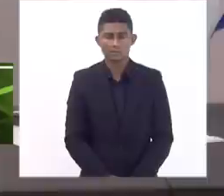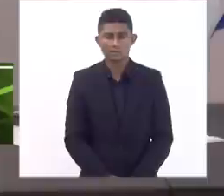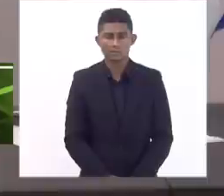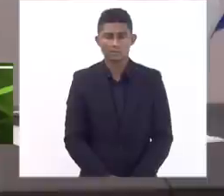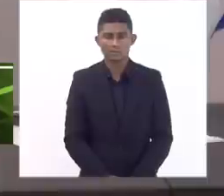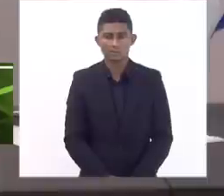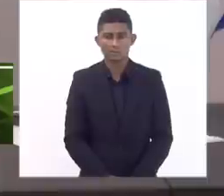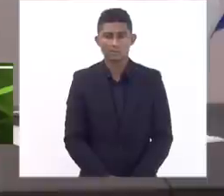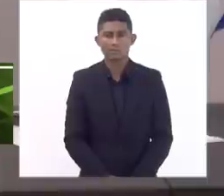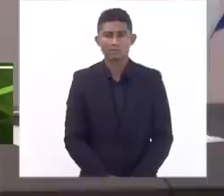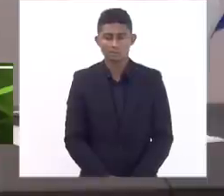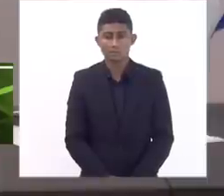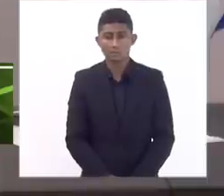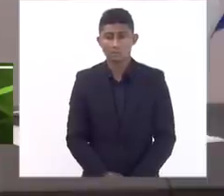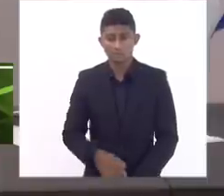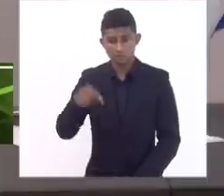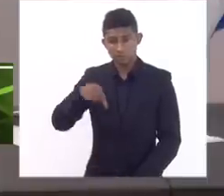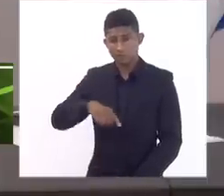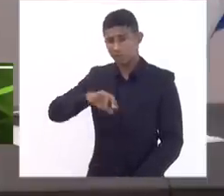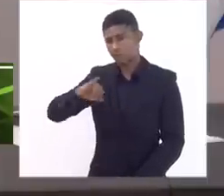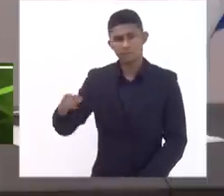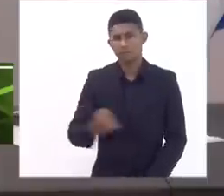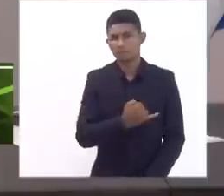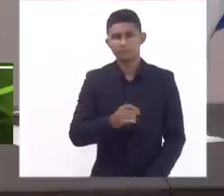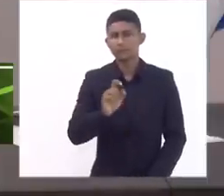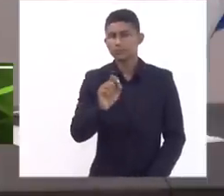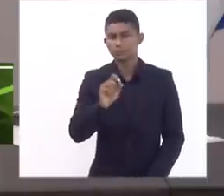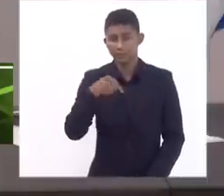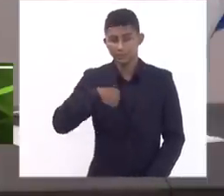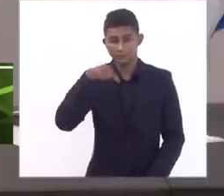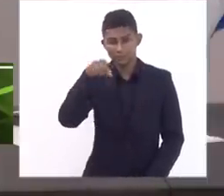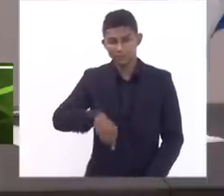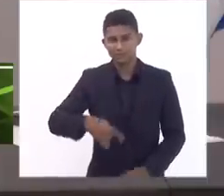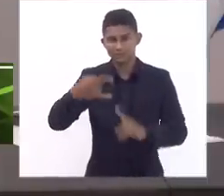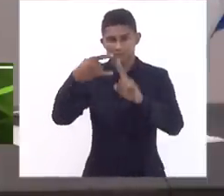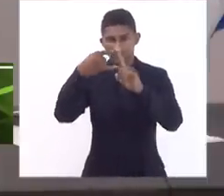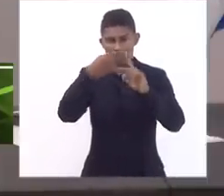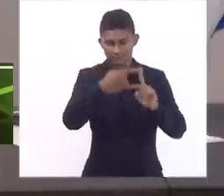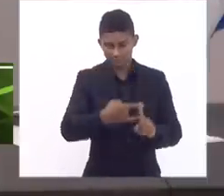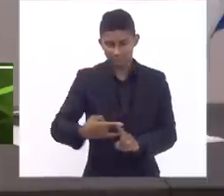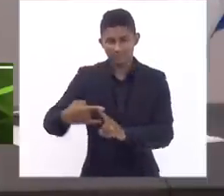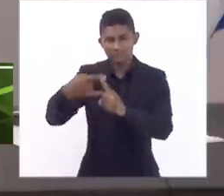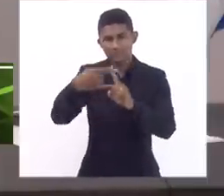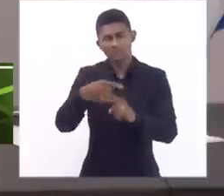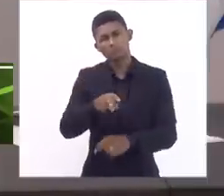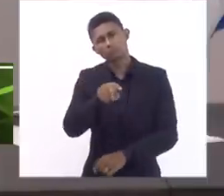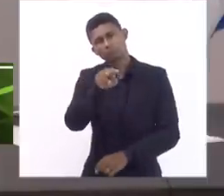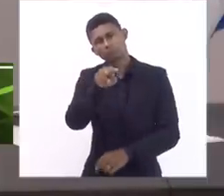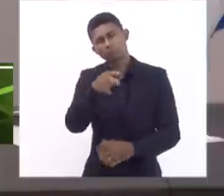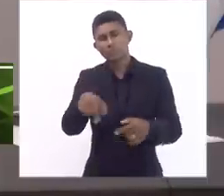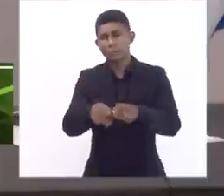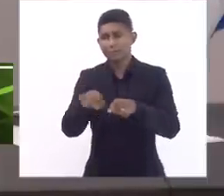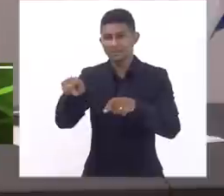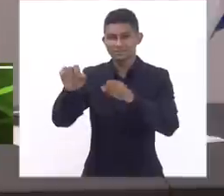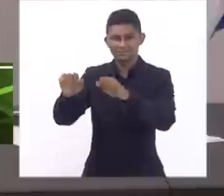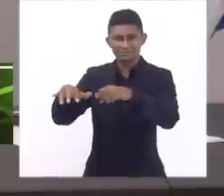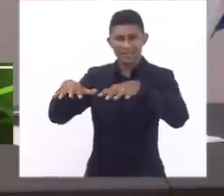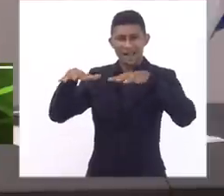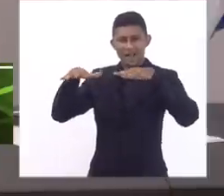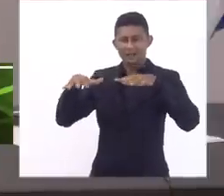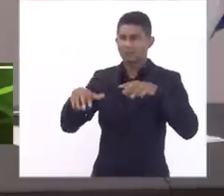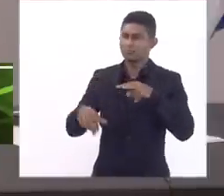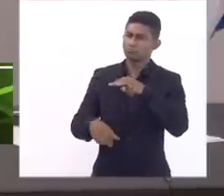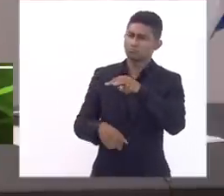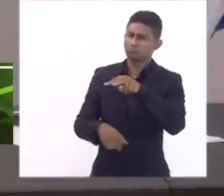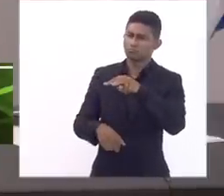Aproveitando aqui o momento, e eu estou aqui com o Zoom, também estou acompanhando aqui o plenário. Tal